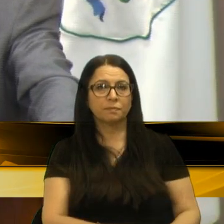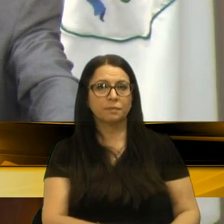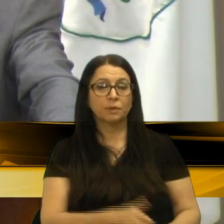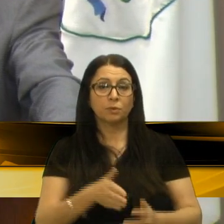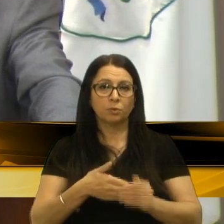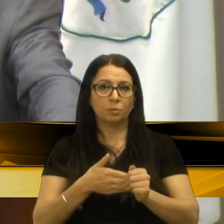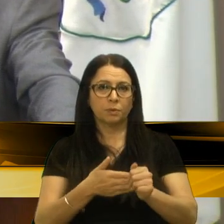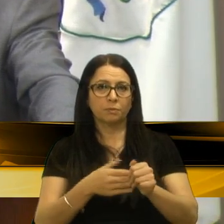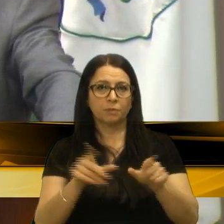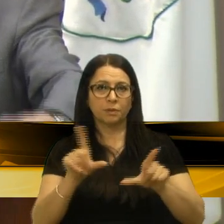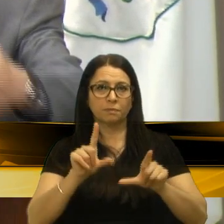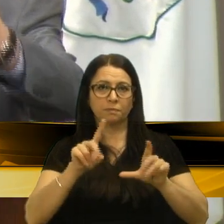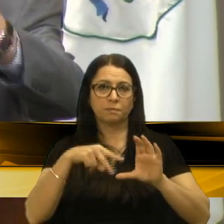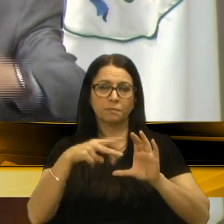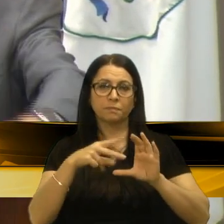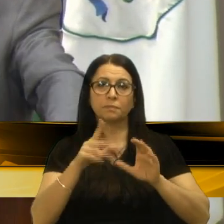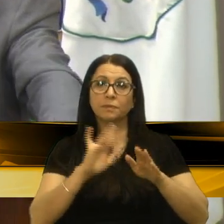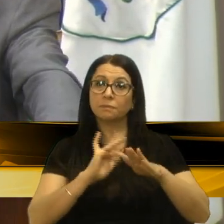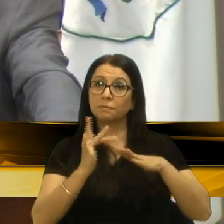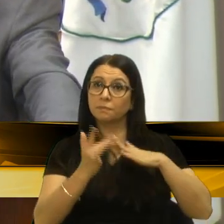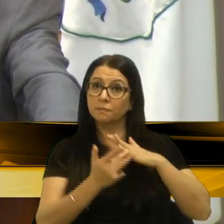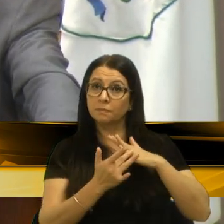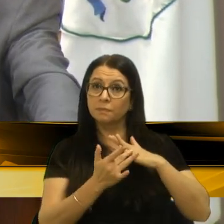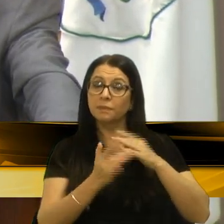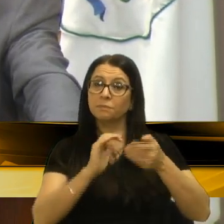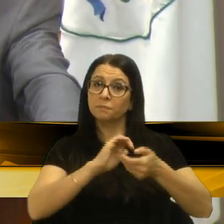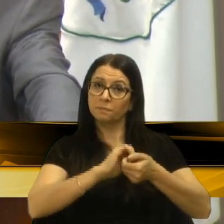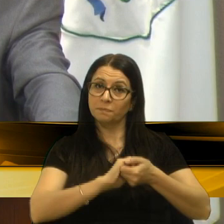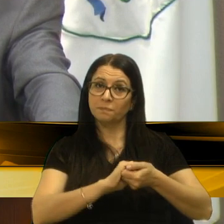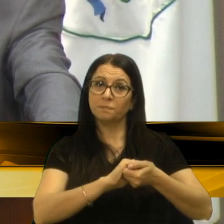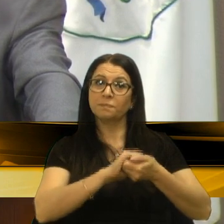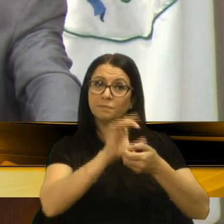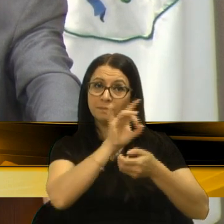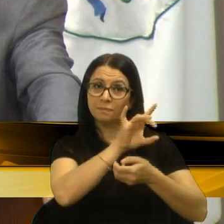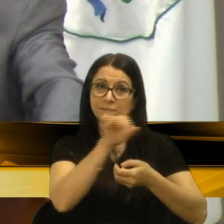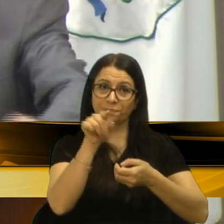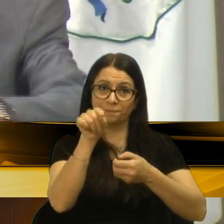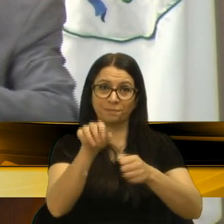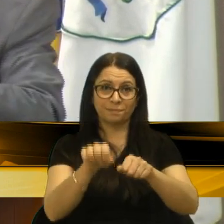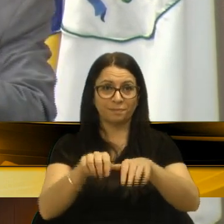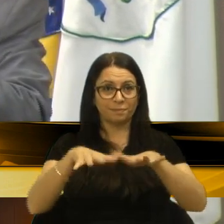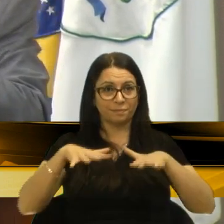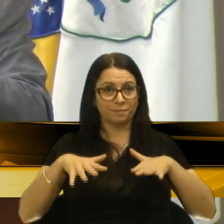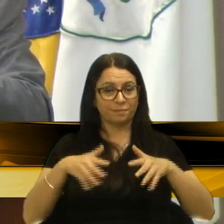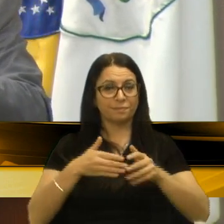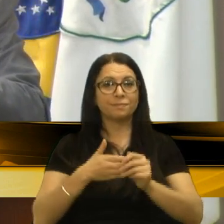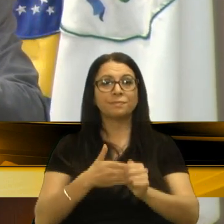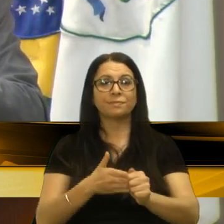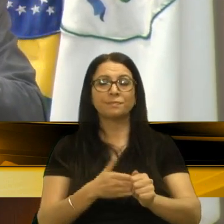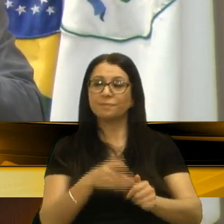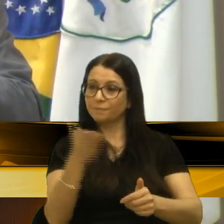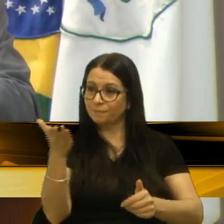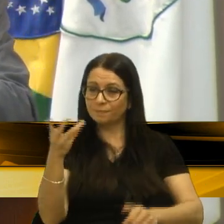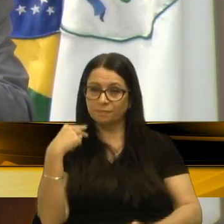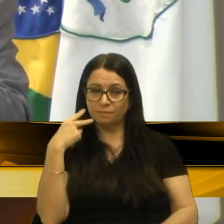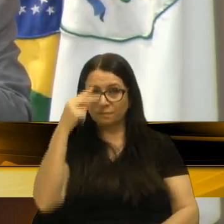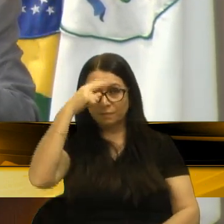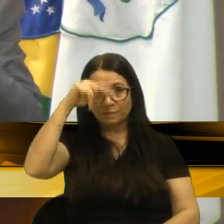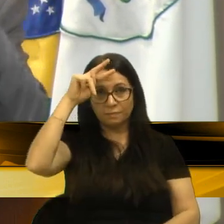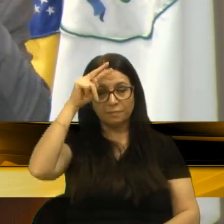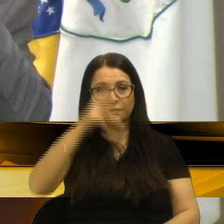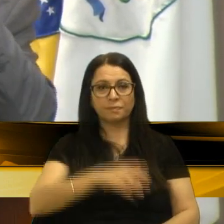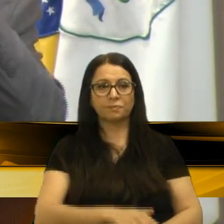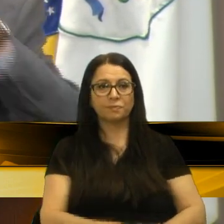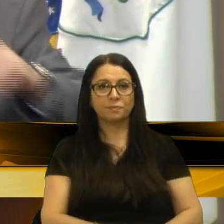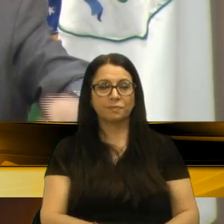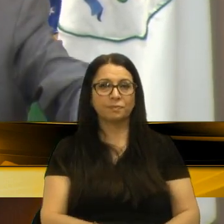através da TV Câmara, das redes sociais, e uma saudação muito especial a quem está aqui no plenário nos acompanhando. De imediato, vereador Edson, seu à parte, para